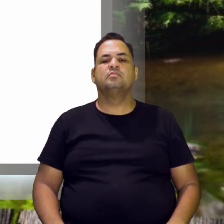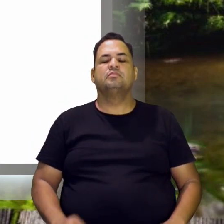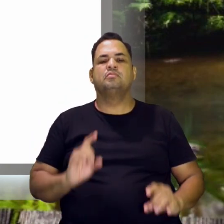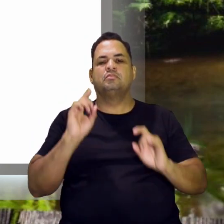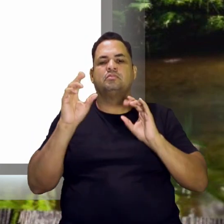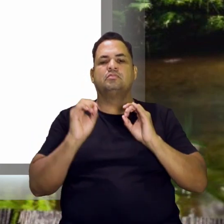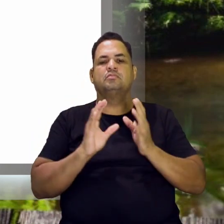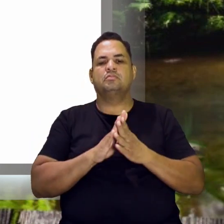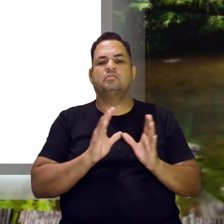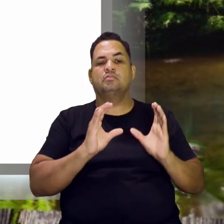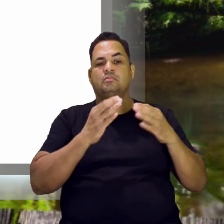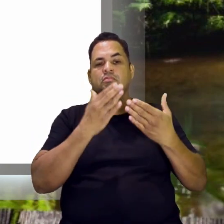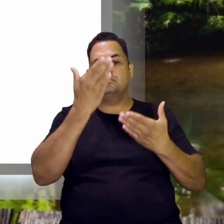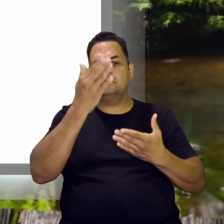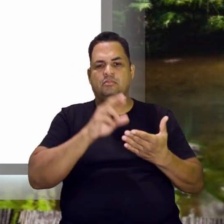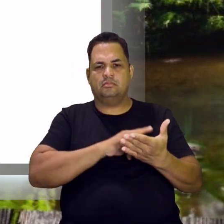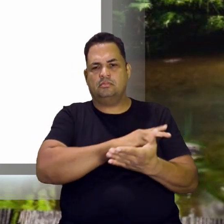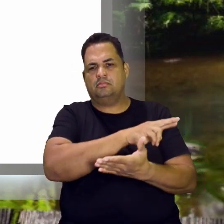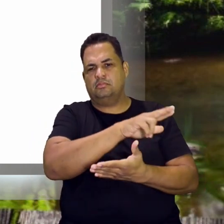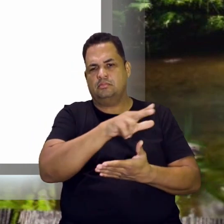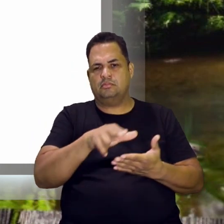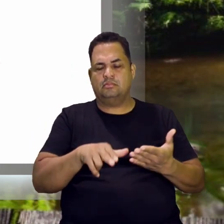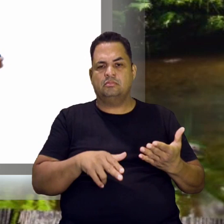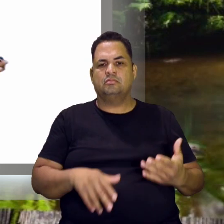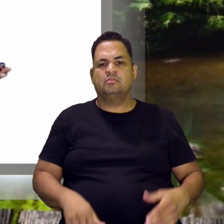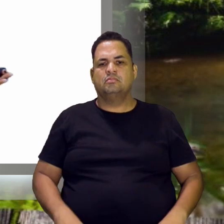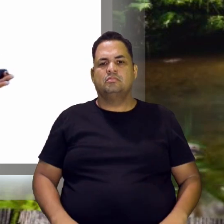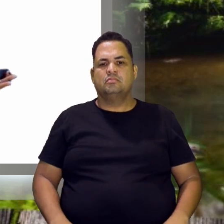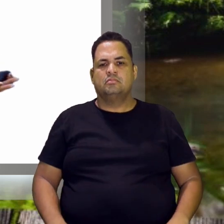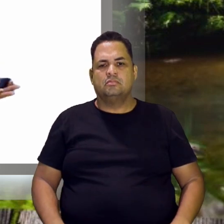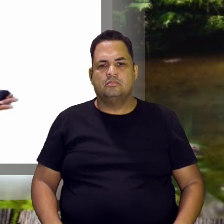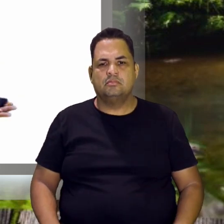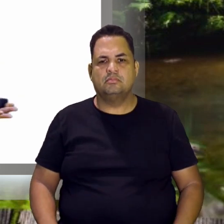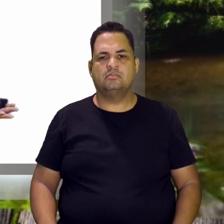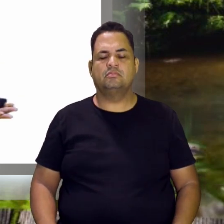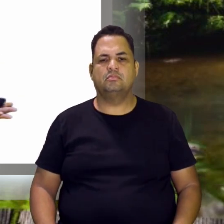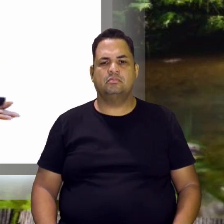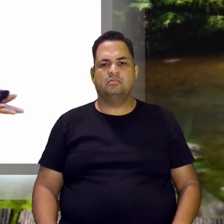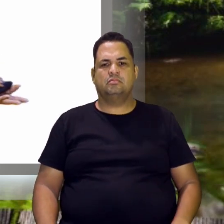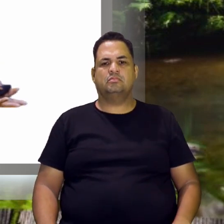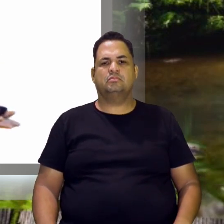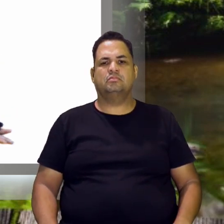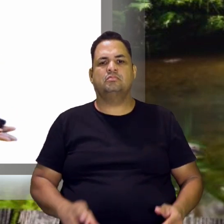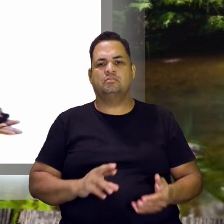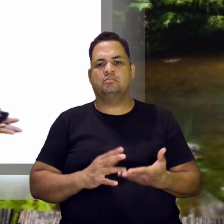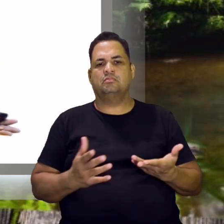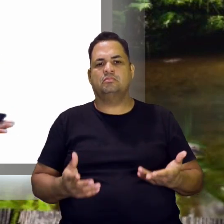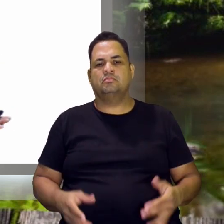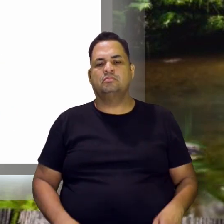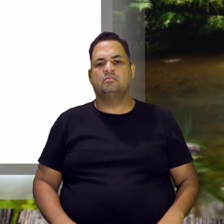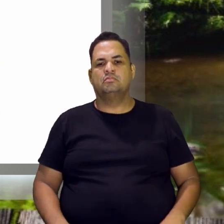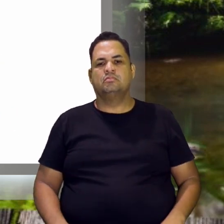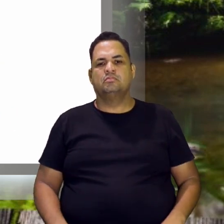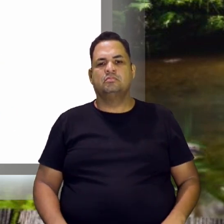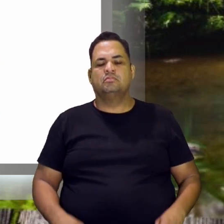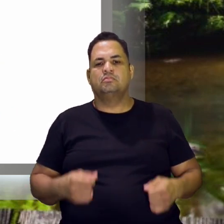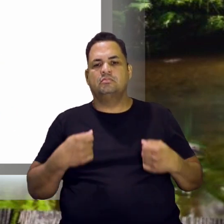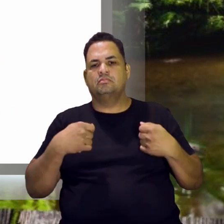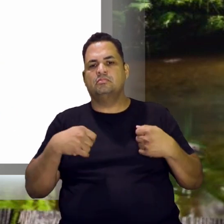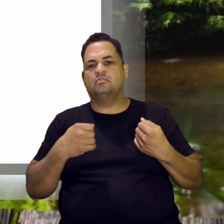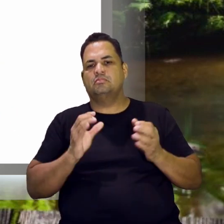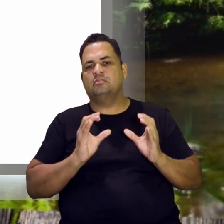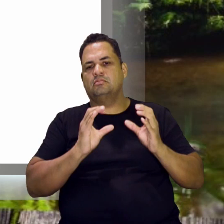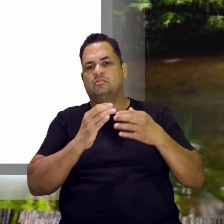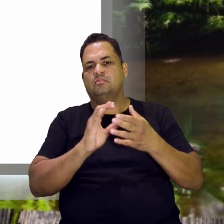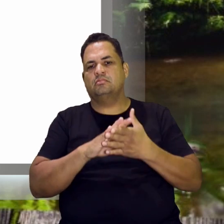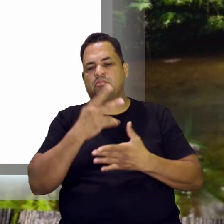cada grupo, como é uma variedade muito grande, gente, a diversidade aí é assustadora. Então, você precisa ter grupo